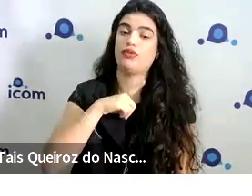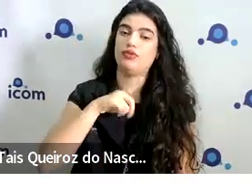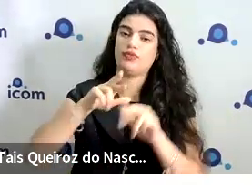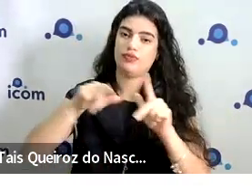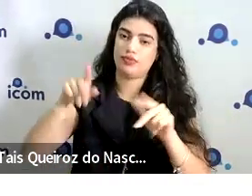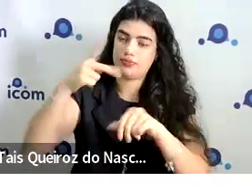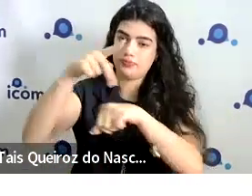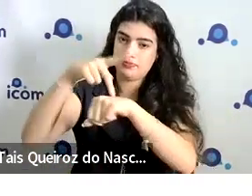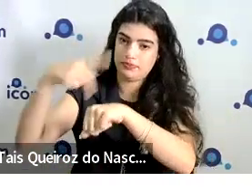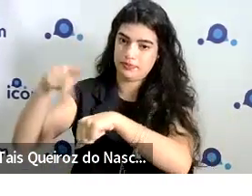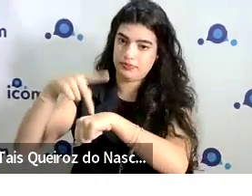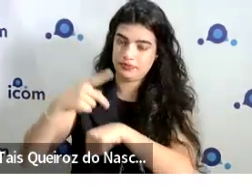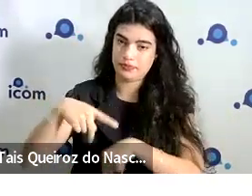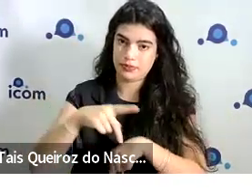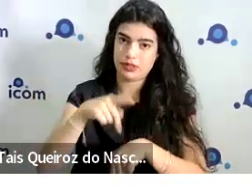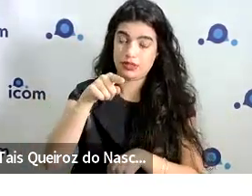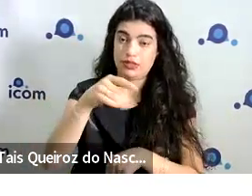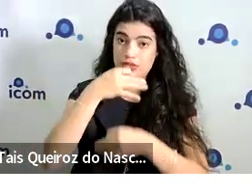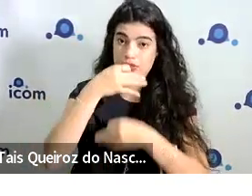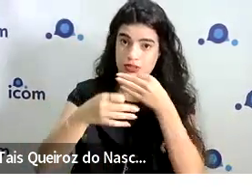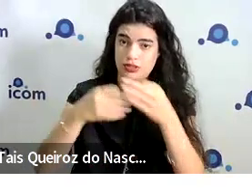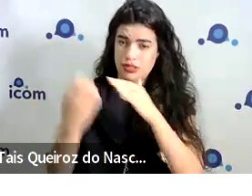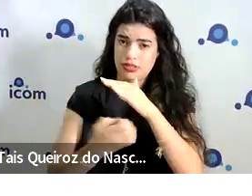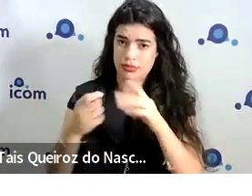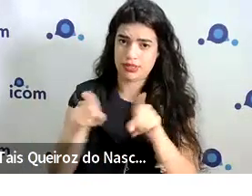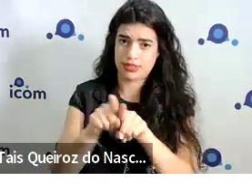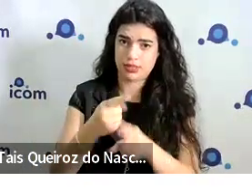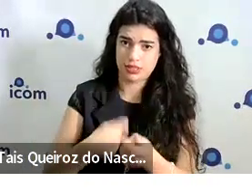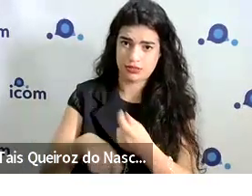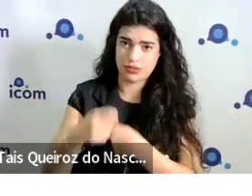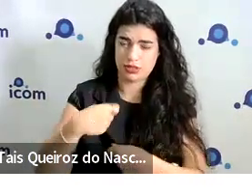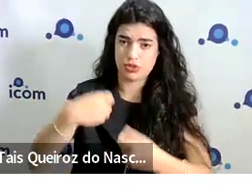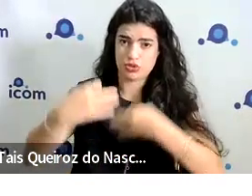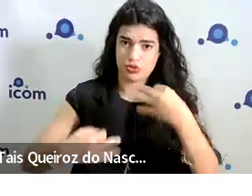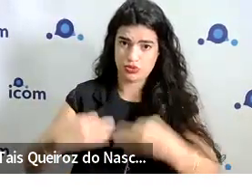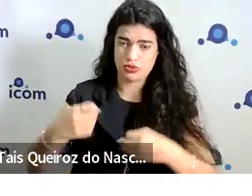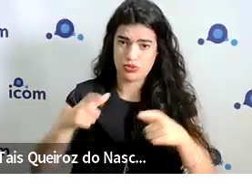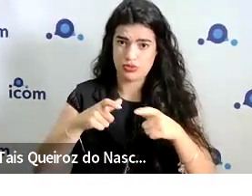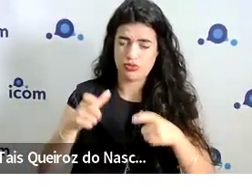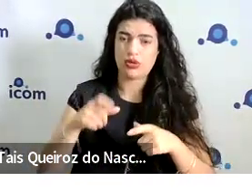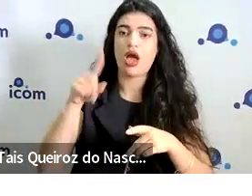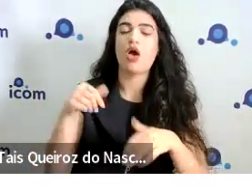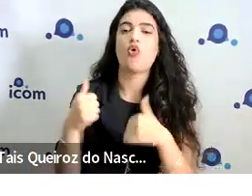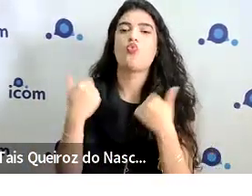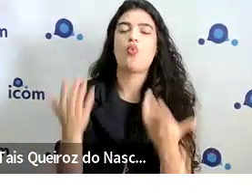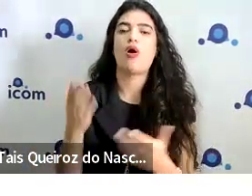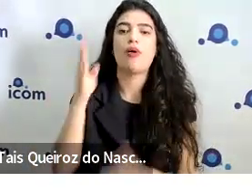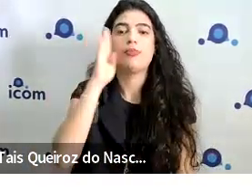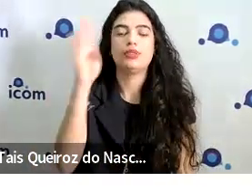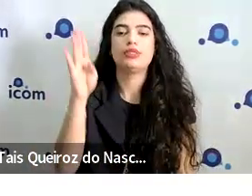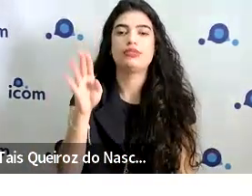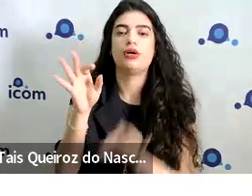países, questionando tanto para as empresas quanto para as administrações tributárias locais, quais eram os pontos que geram maior